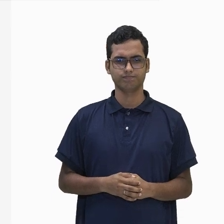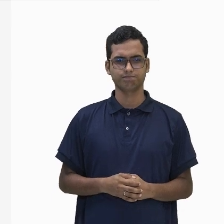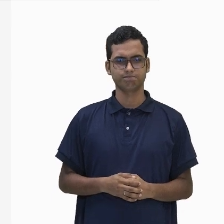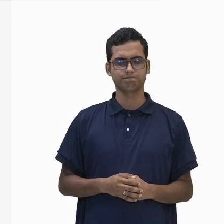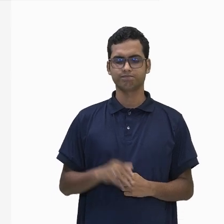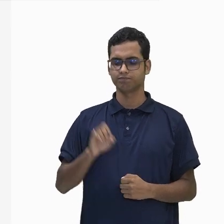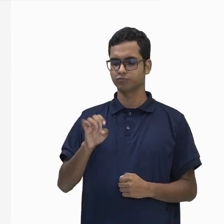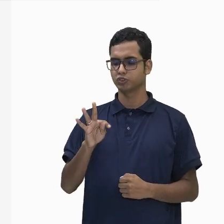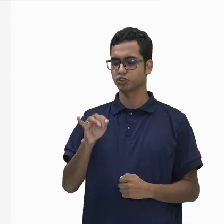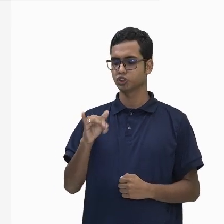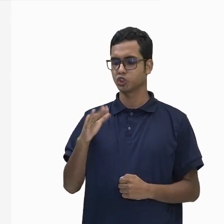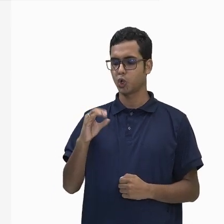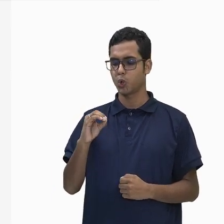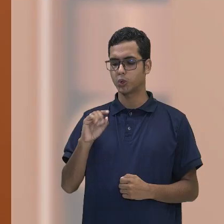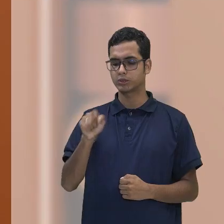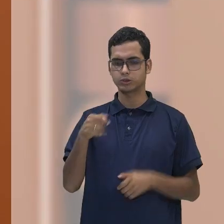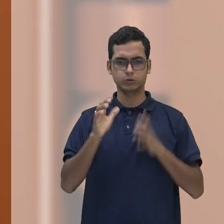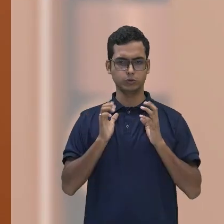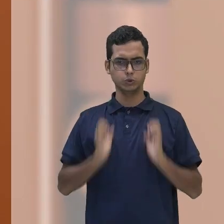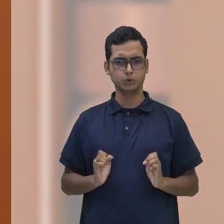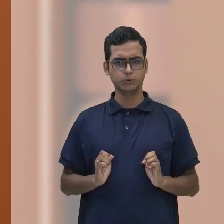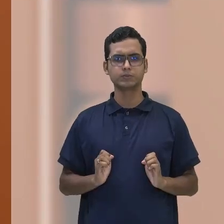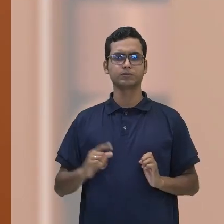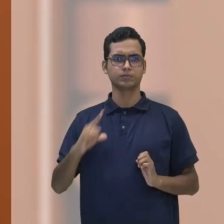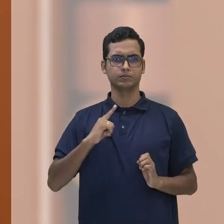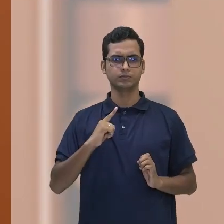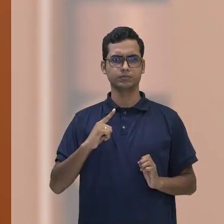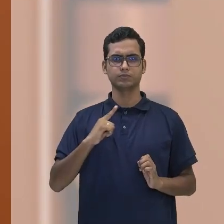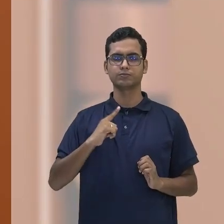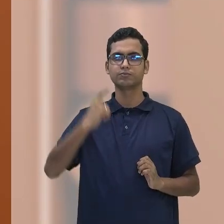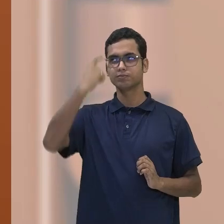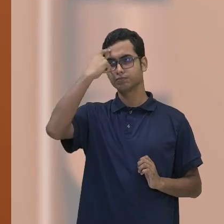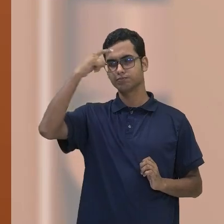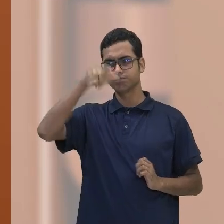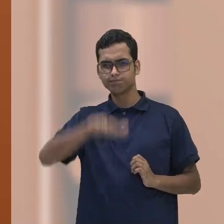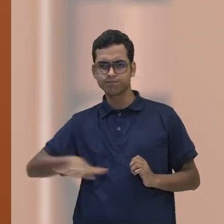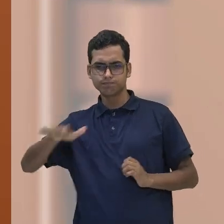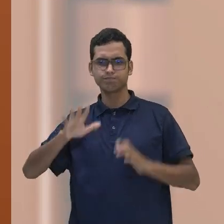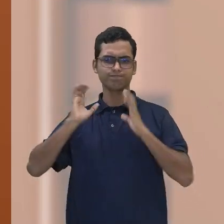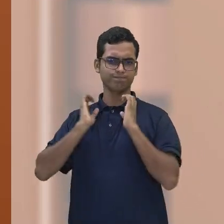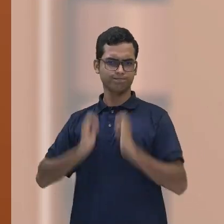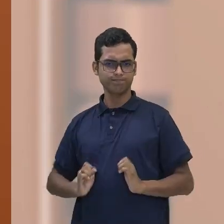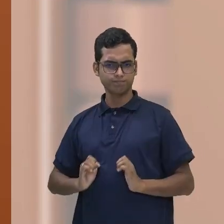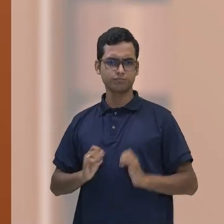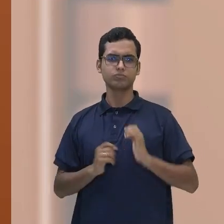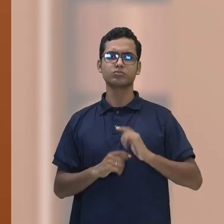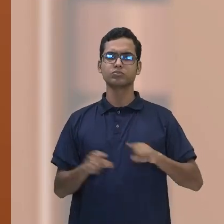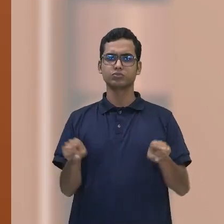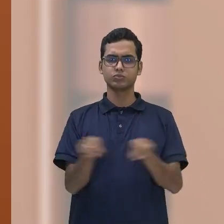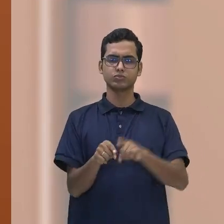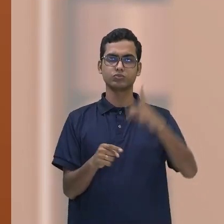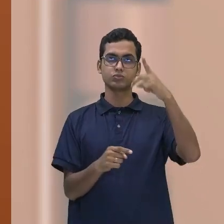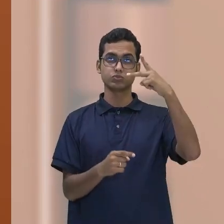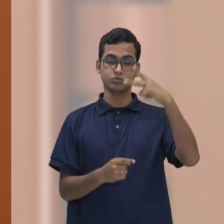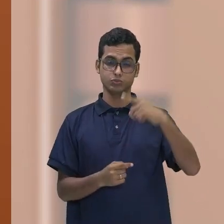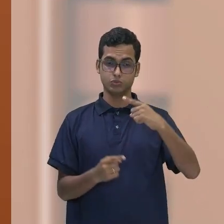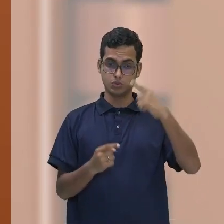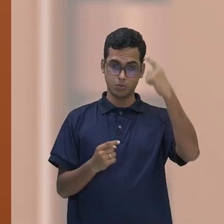dois lados aí. Eu tenho a eticidade, eu tenho o pensamento, eu tenho a